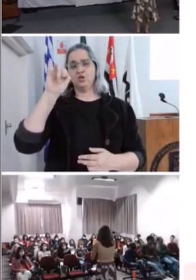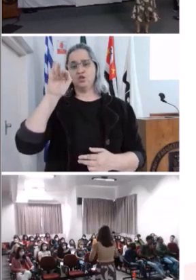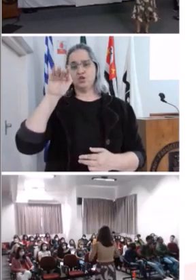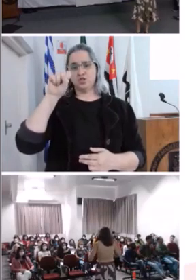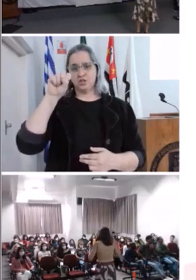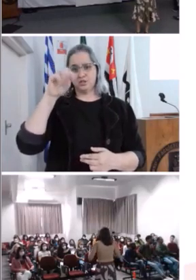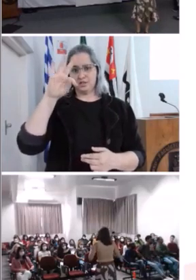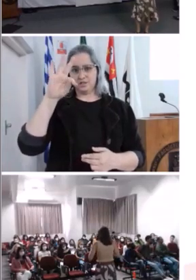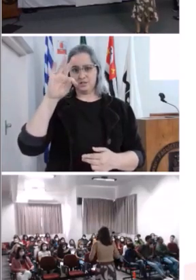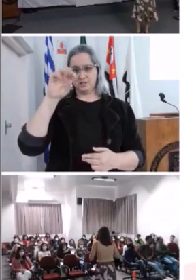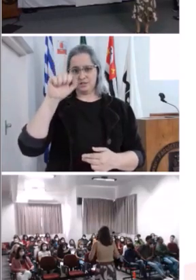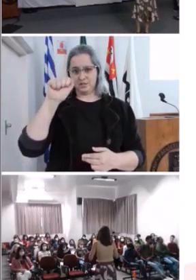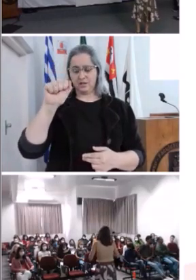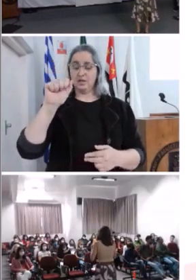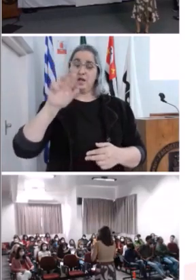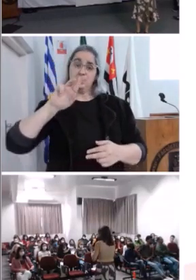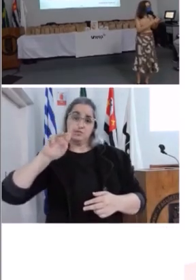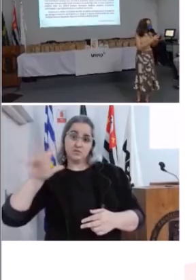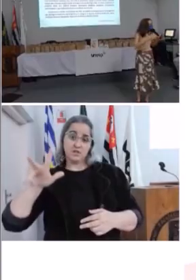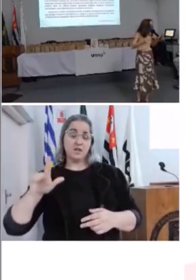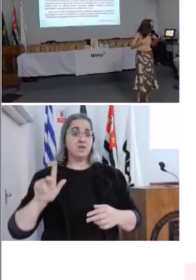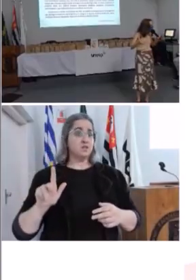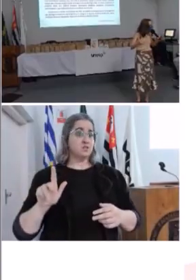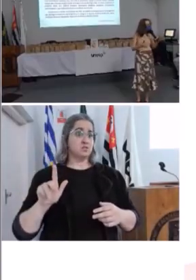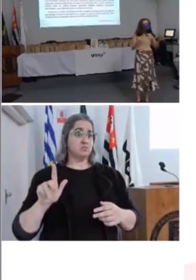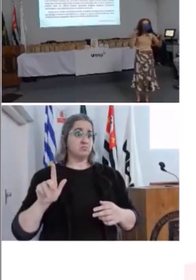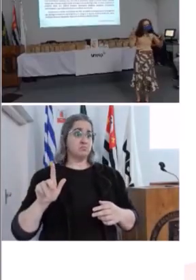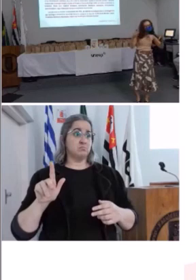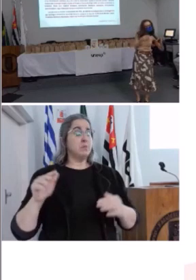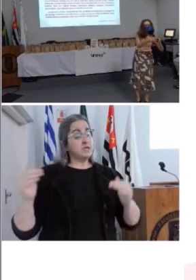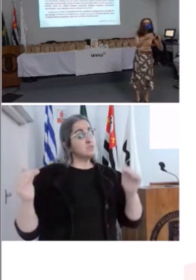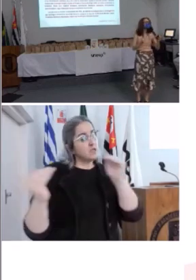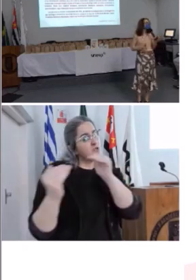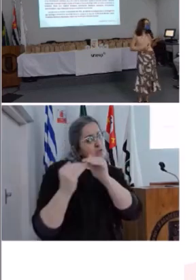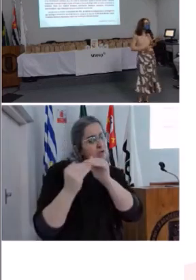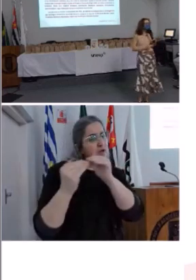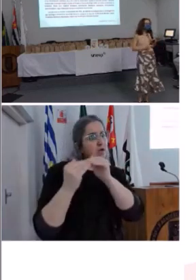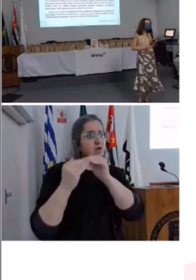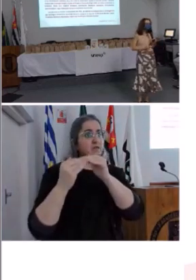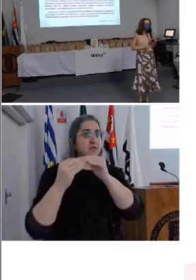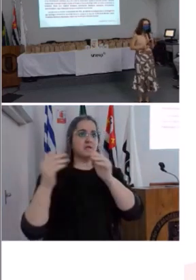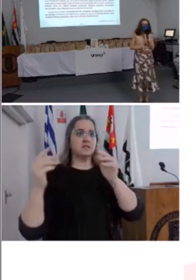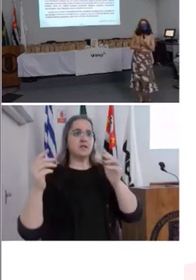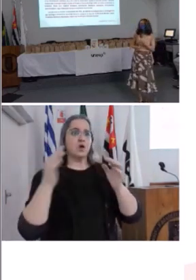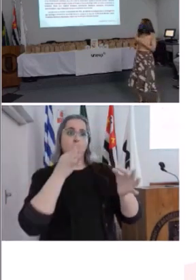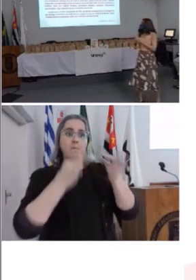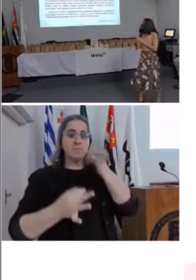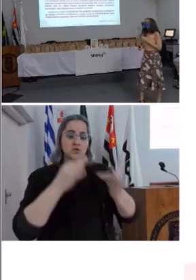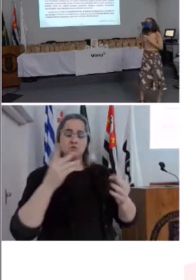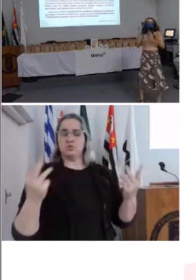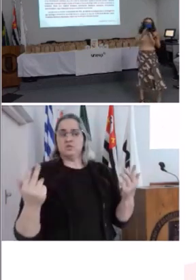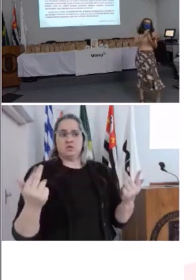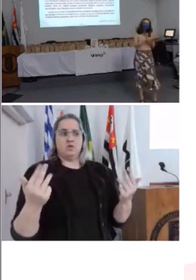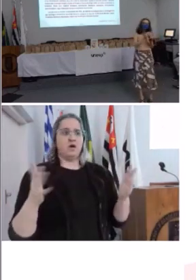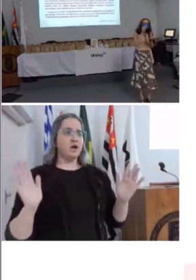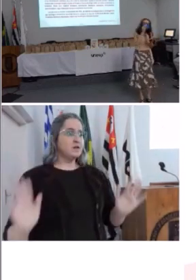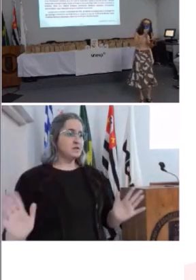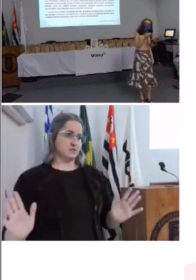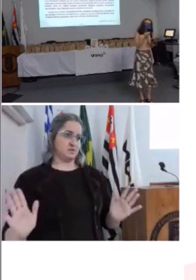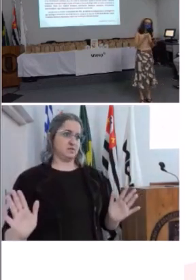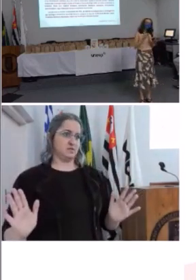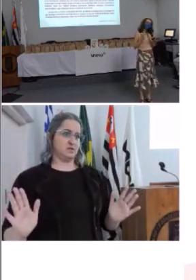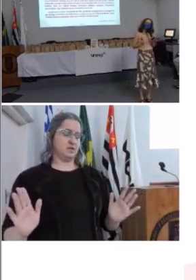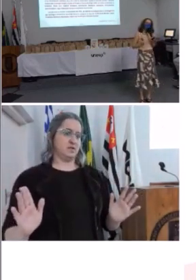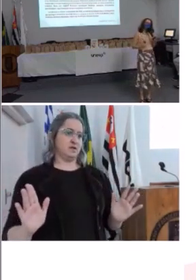mesmo ponto, ele tem que sair às vezes de um leque maior, mas tem que convergir no mesmo ponto. Tá? De uma forma